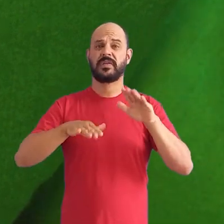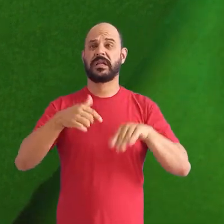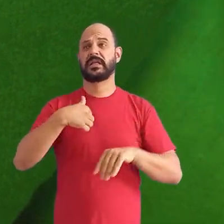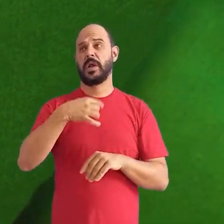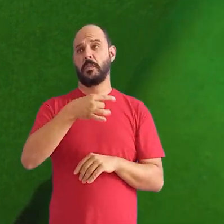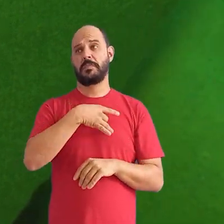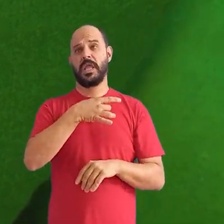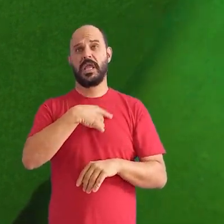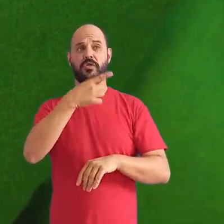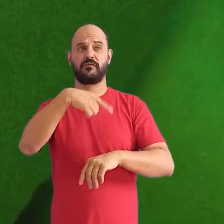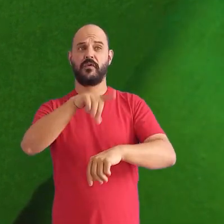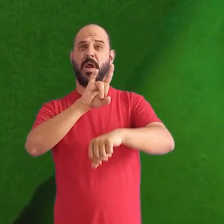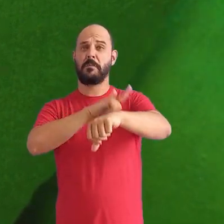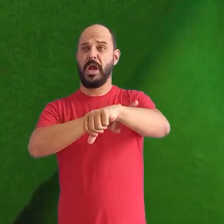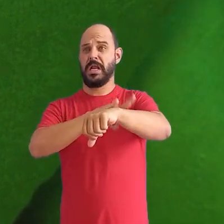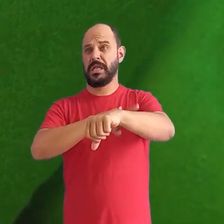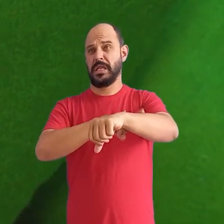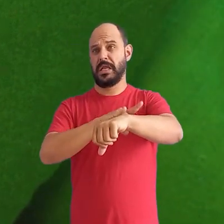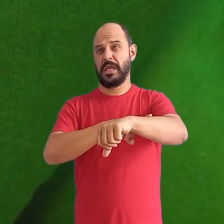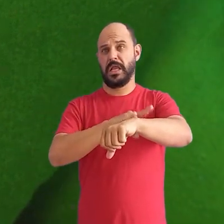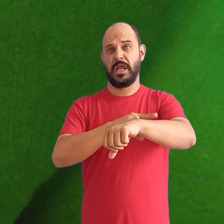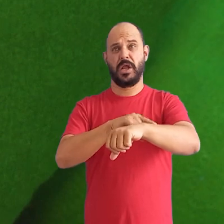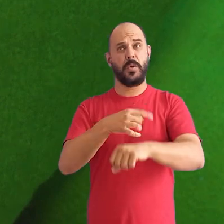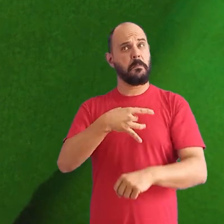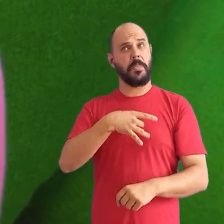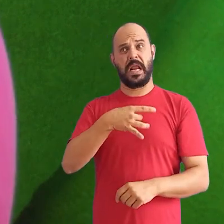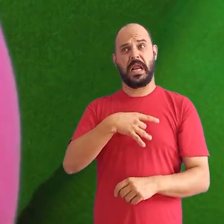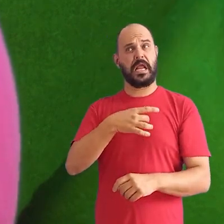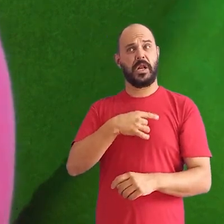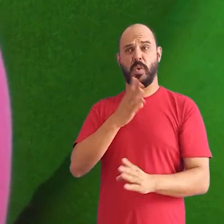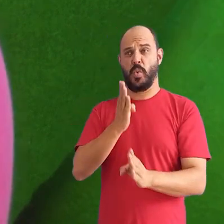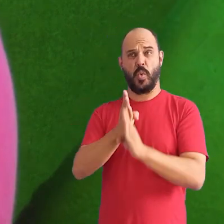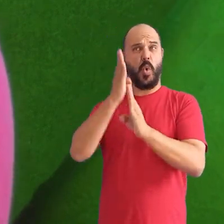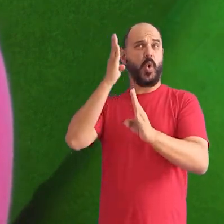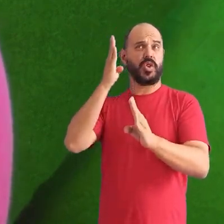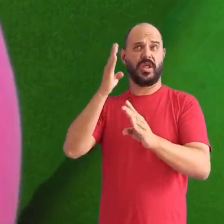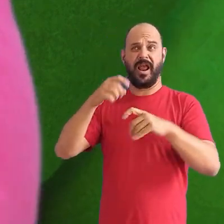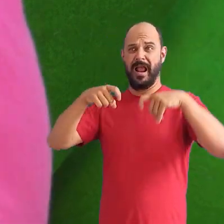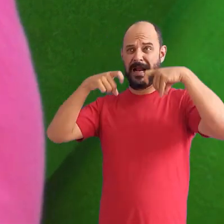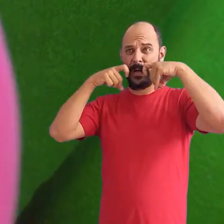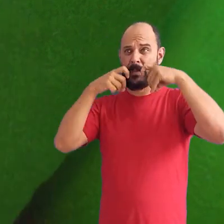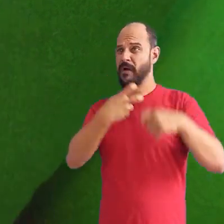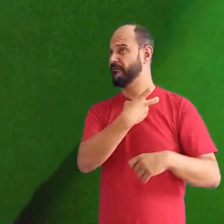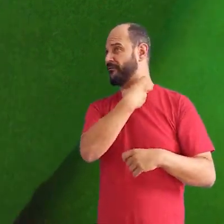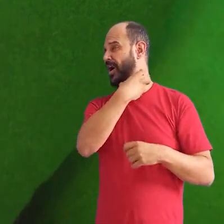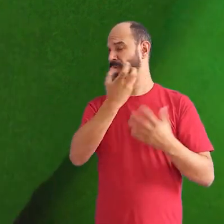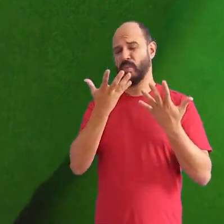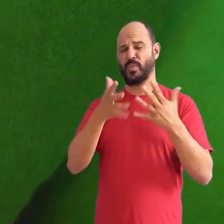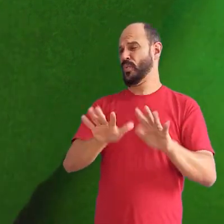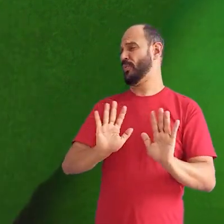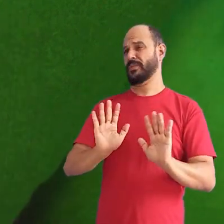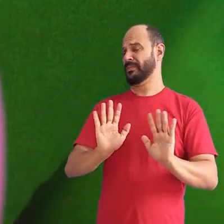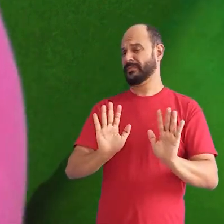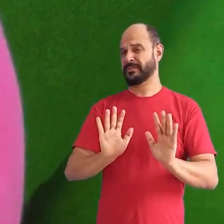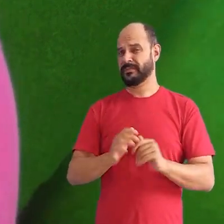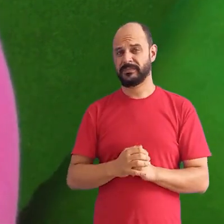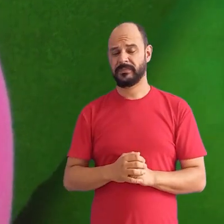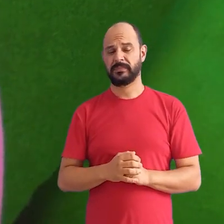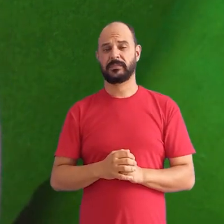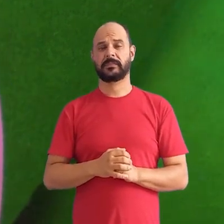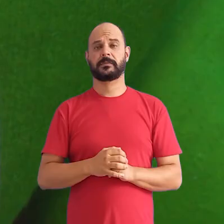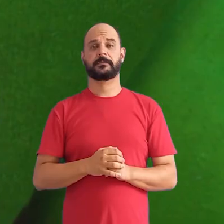Às vezes, fico com medo de ir no banheiro à noite só pra não encontrar um morcegão e tomar uma mordida